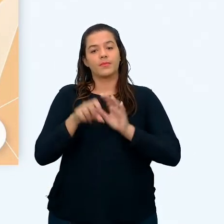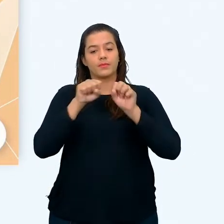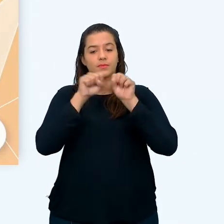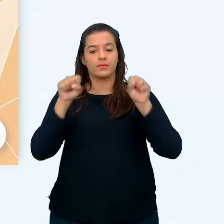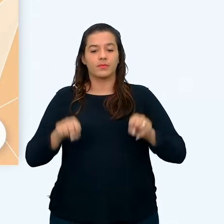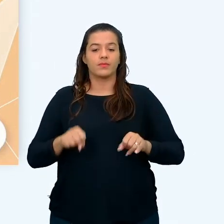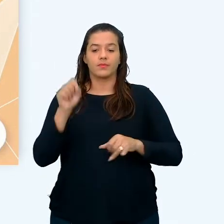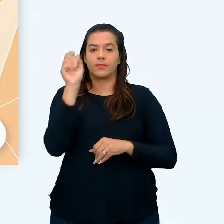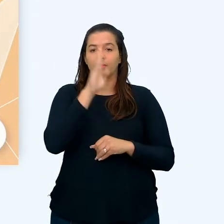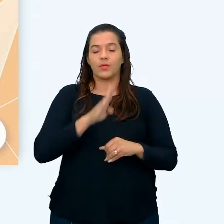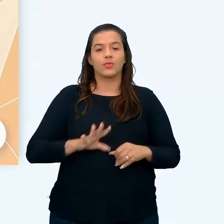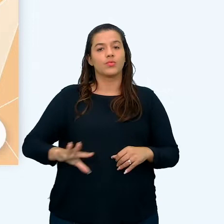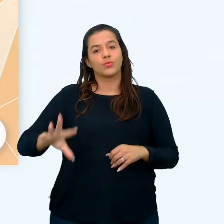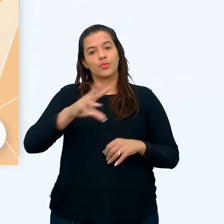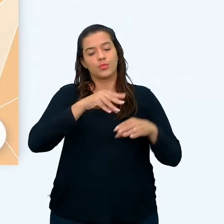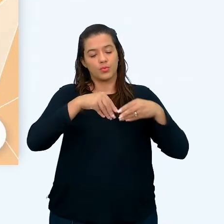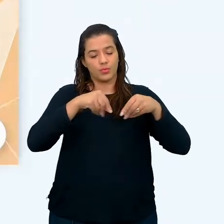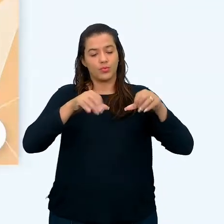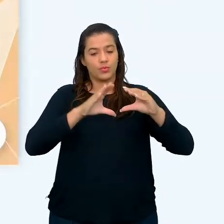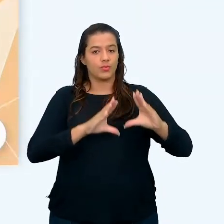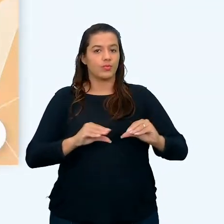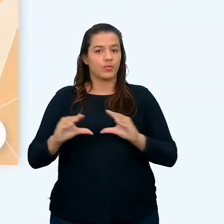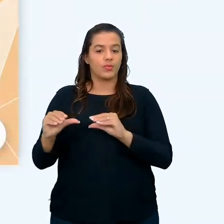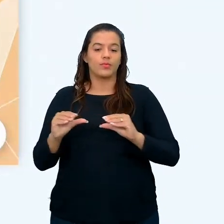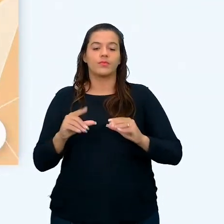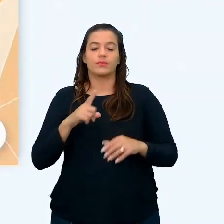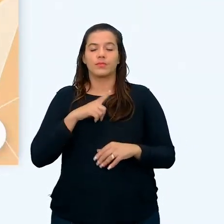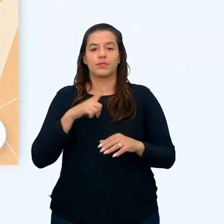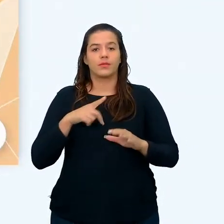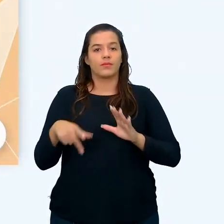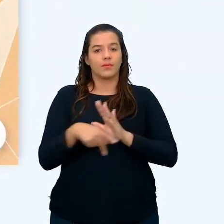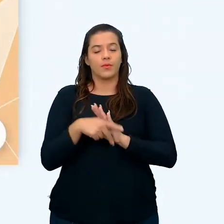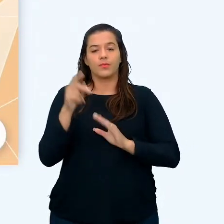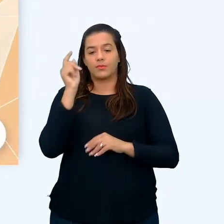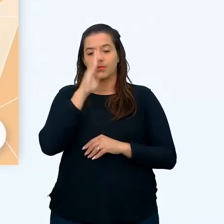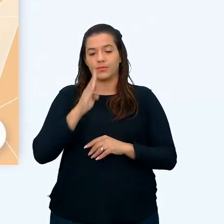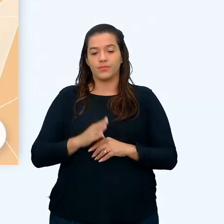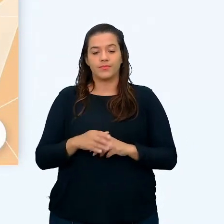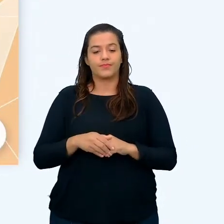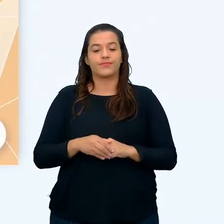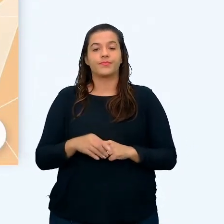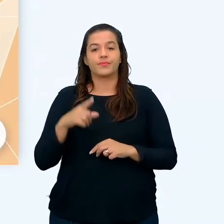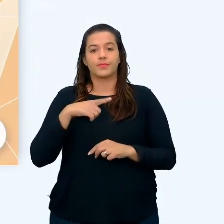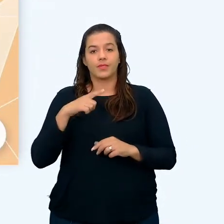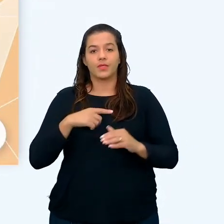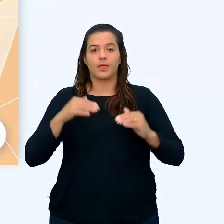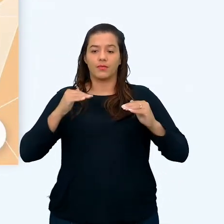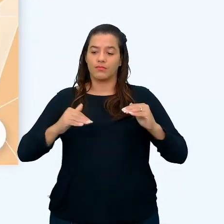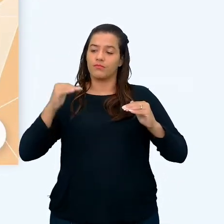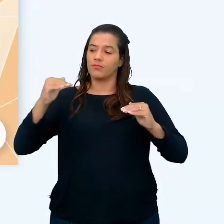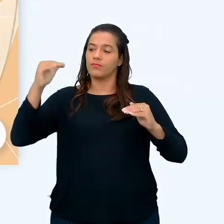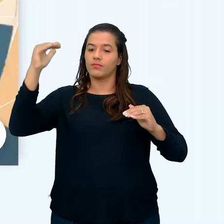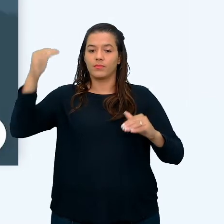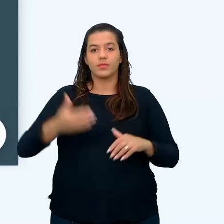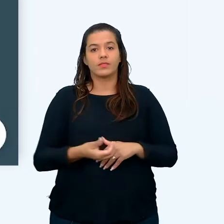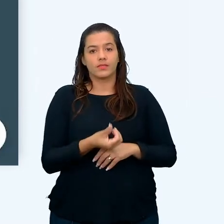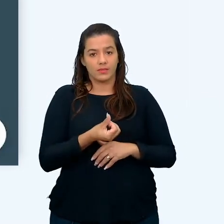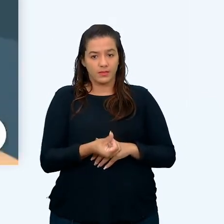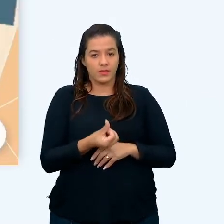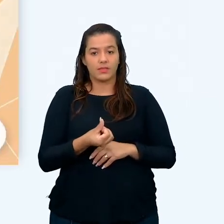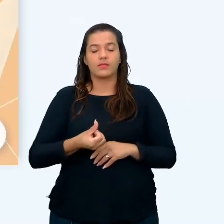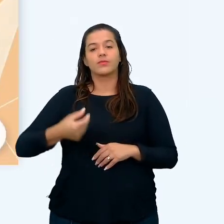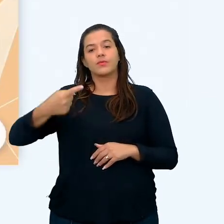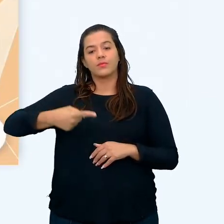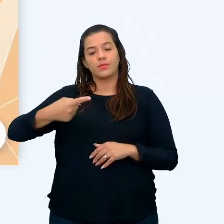classificar todos os solos existentes no Brasil. Sua chave de classificação é composta por 6 níveis categóricos, no qual o primeiro